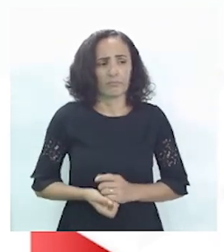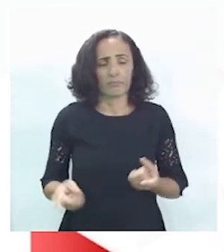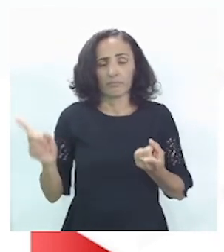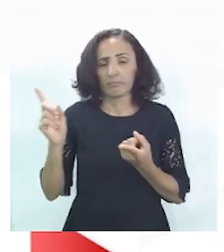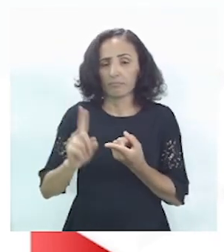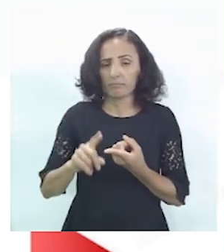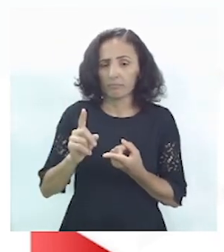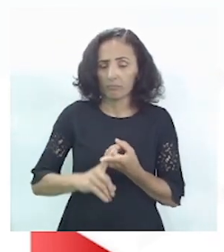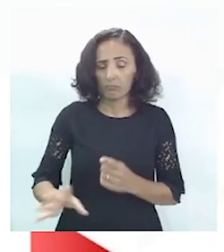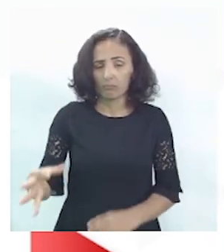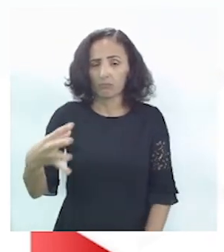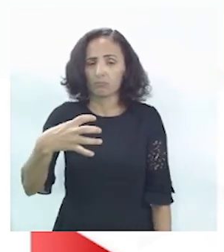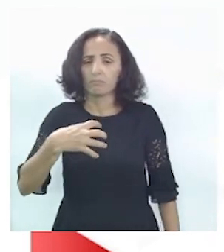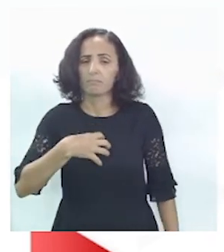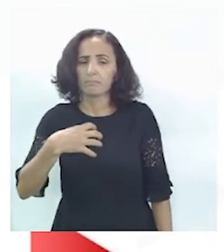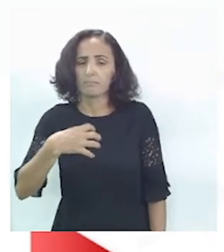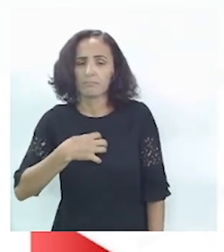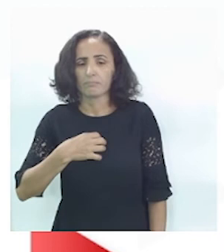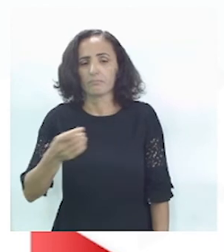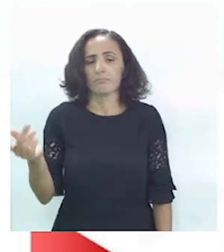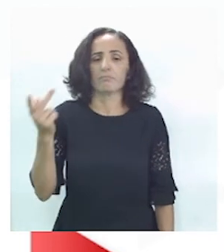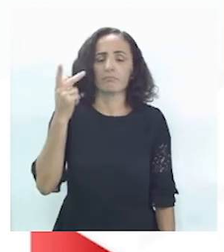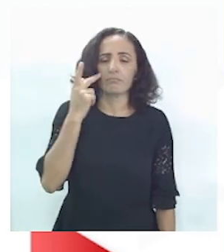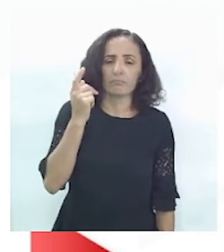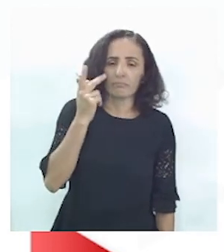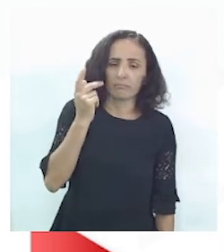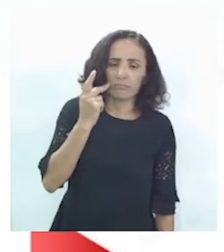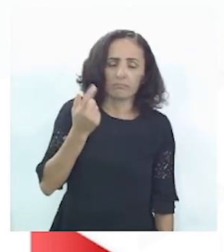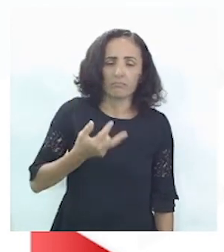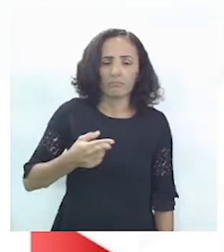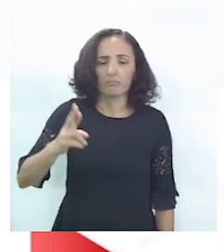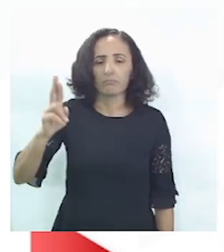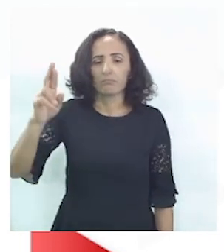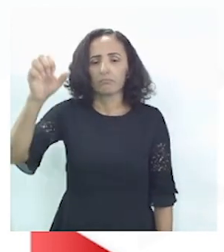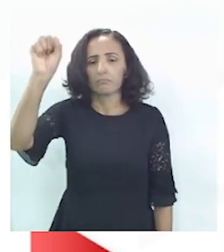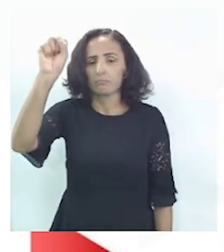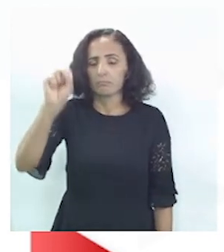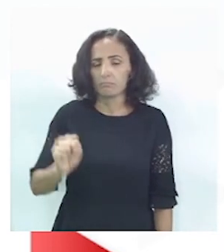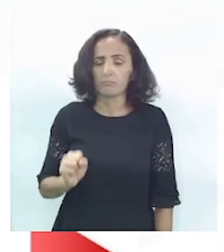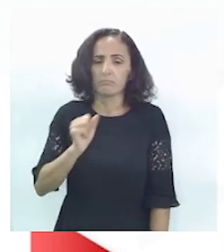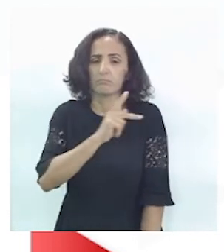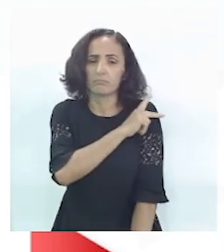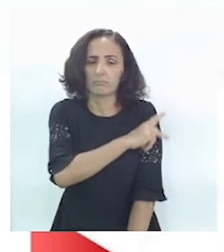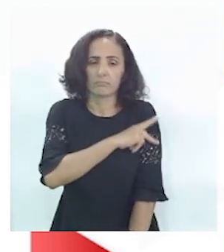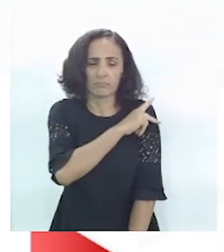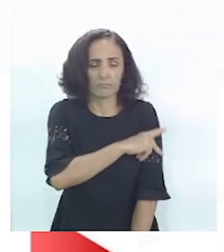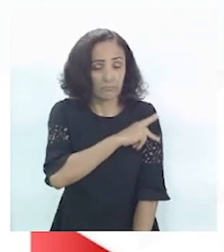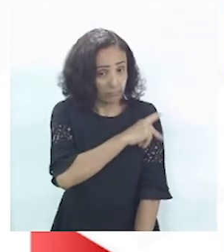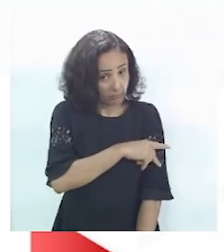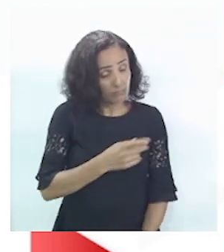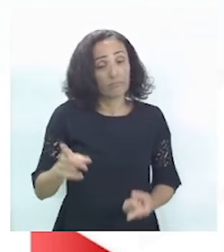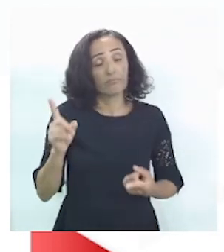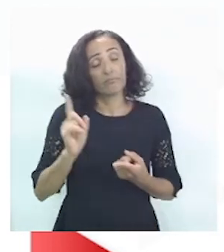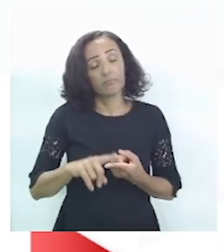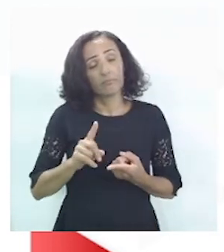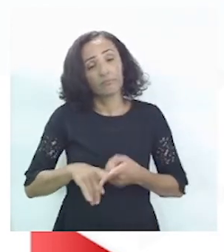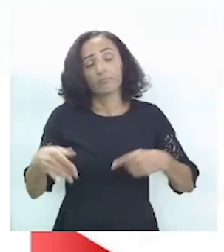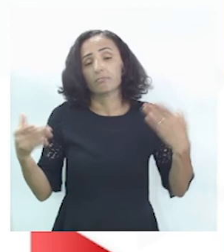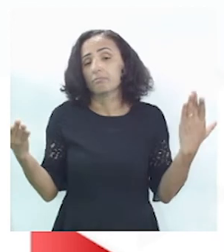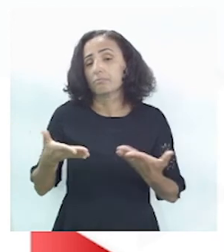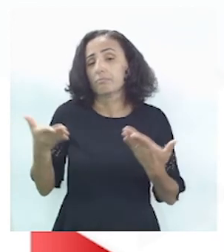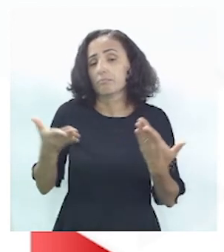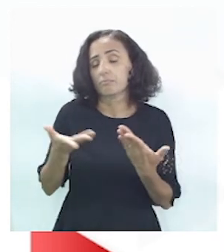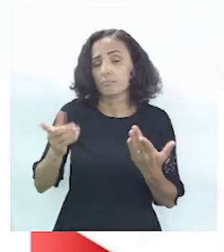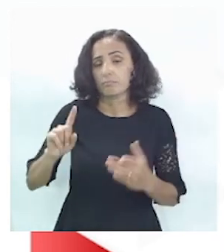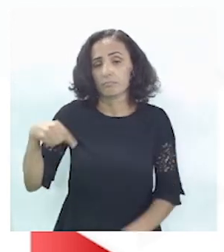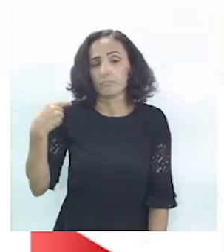usinas, temos a Bahia, o Ceará, o Rio Grande do Sul, o Piauí e também agora a gente vai